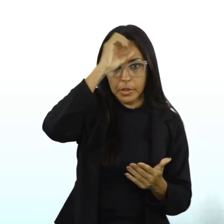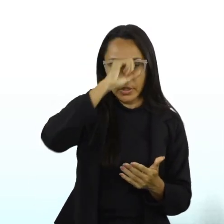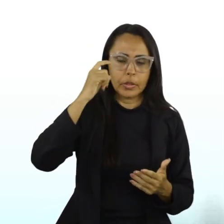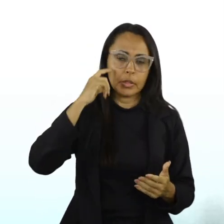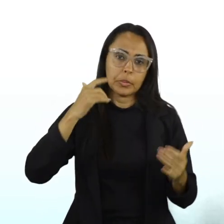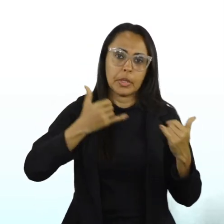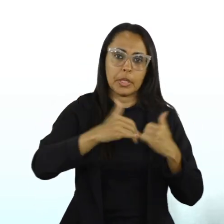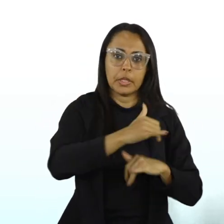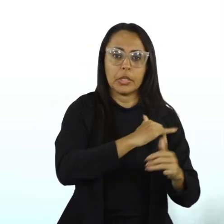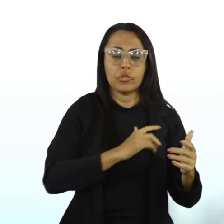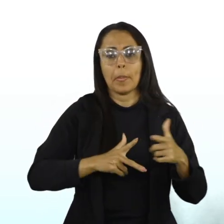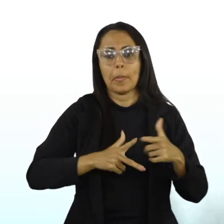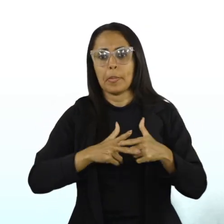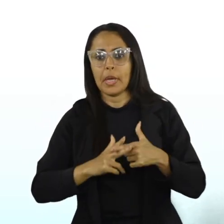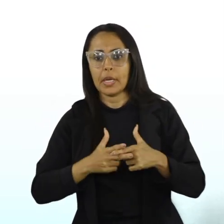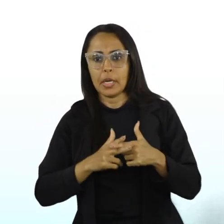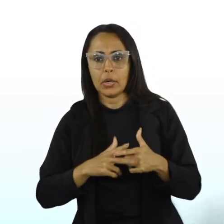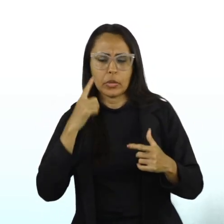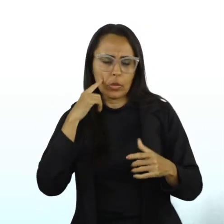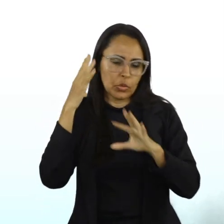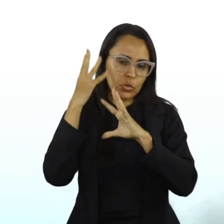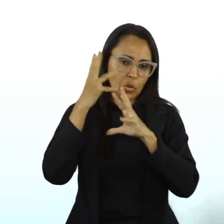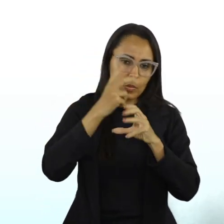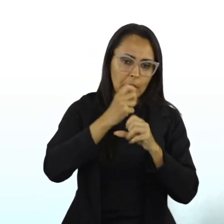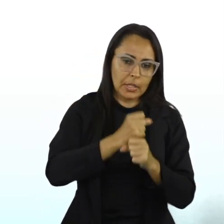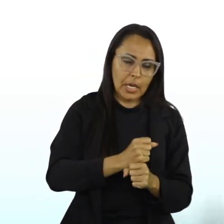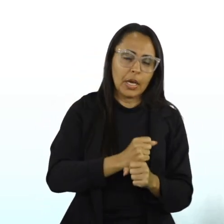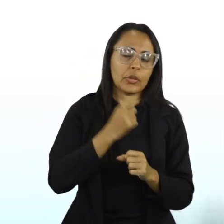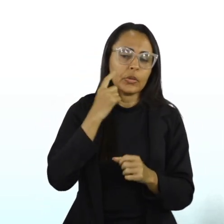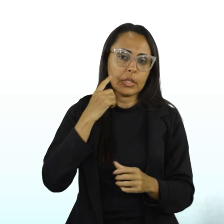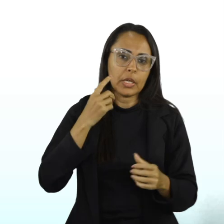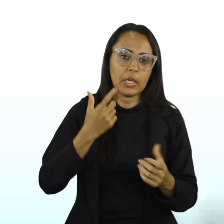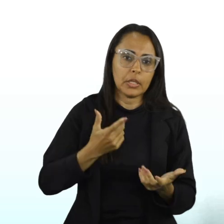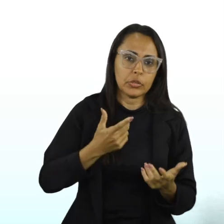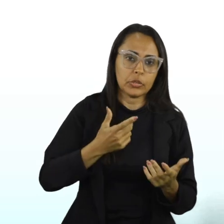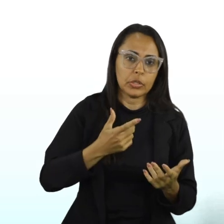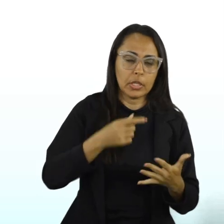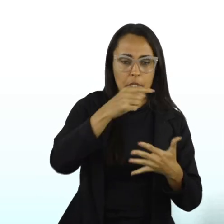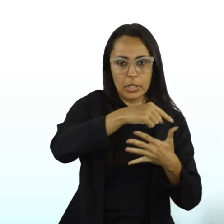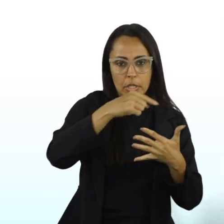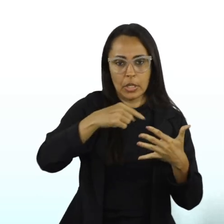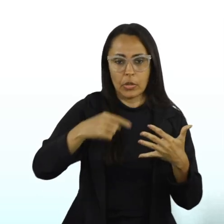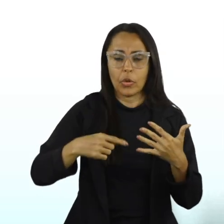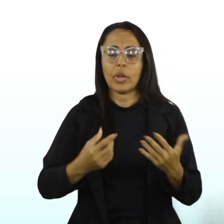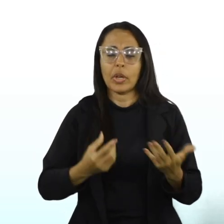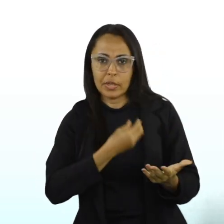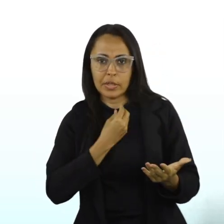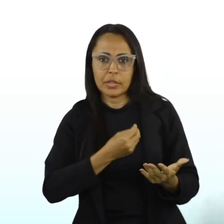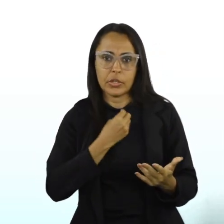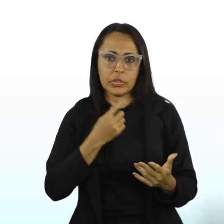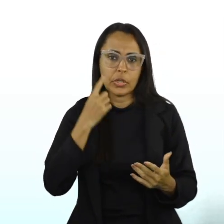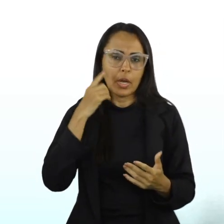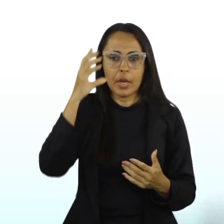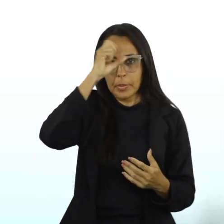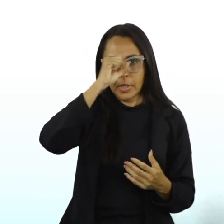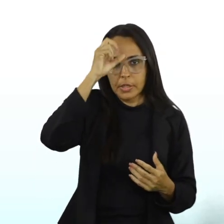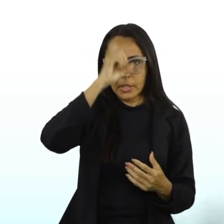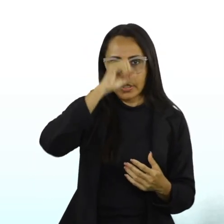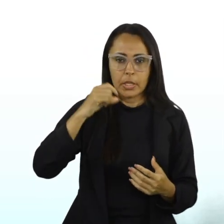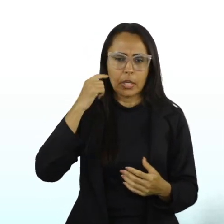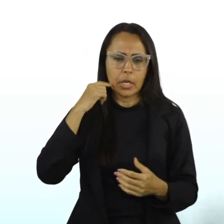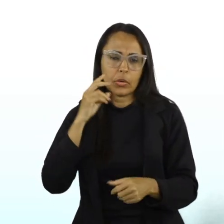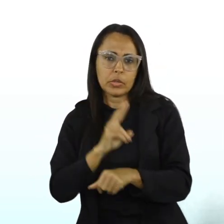sobre a energia mecânica, que é o somatório das energias, das modalidades de energia que existe no ponto. Aprendemos